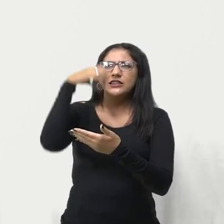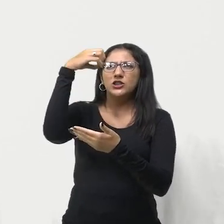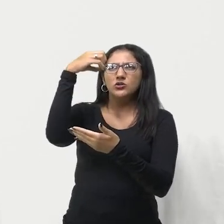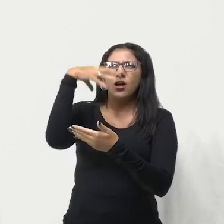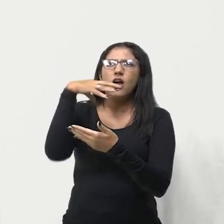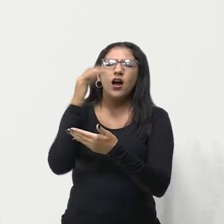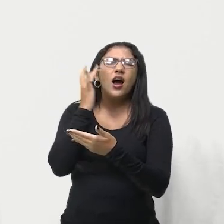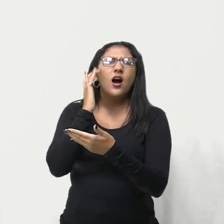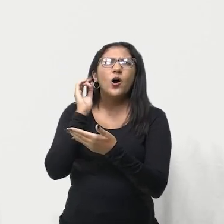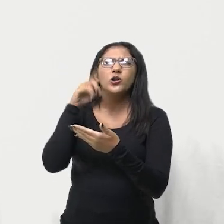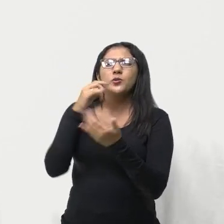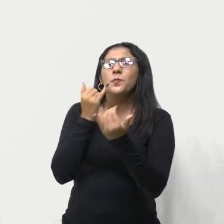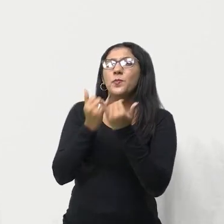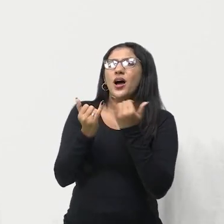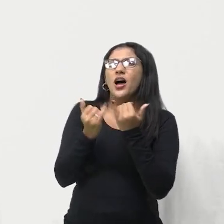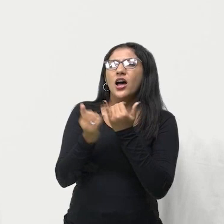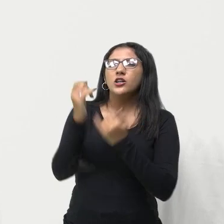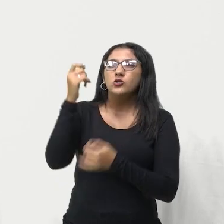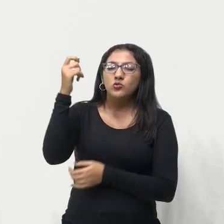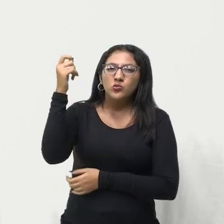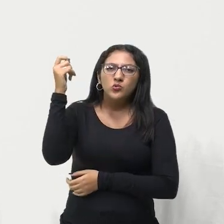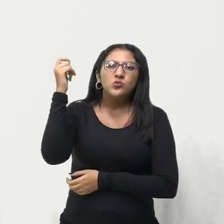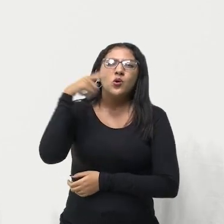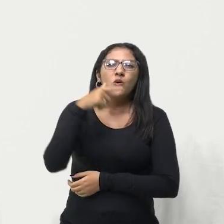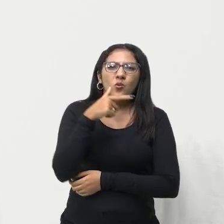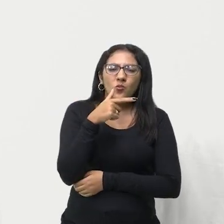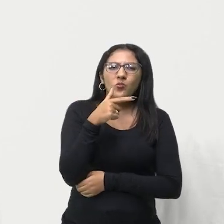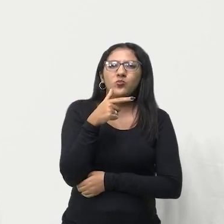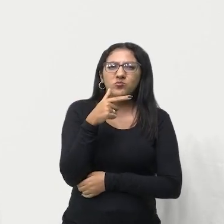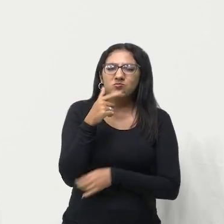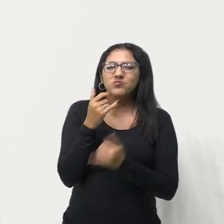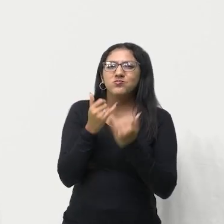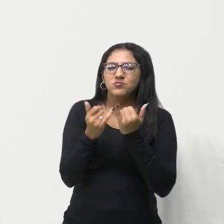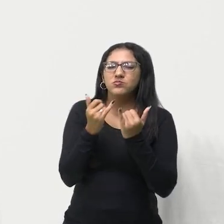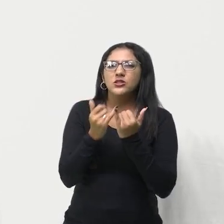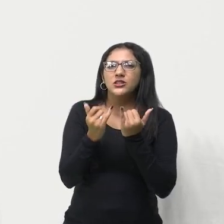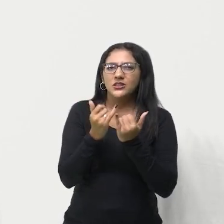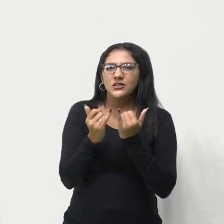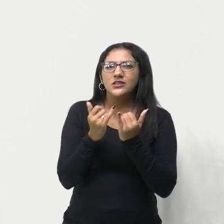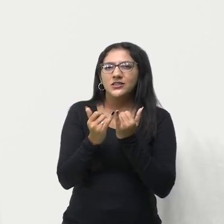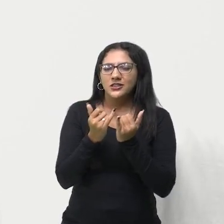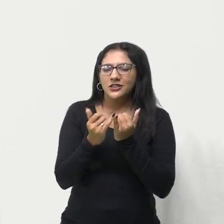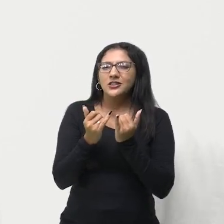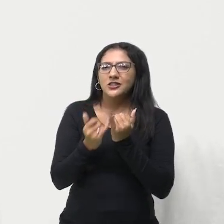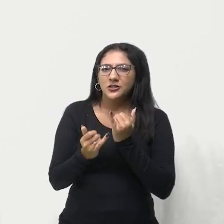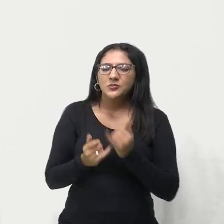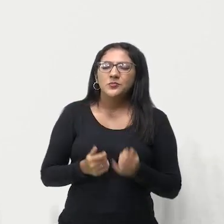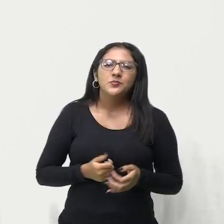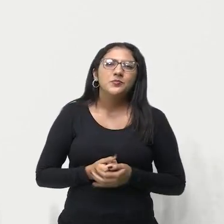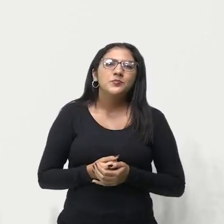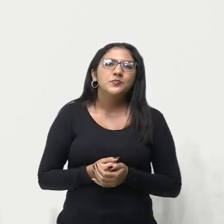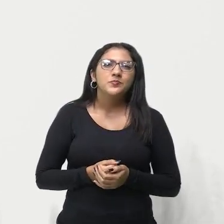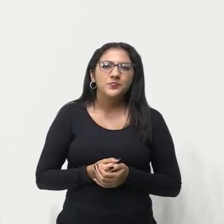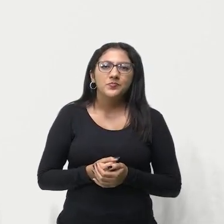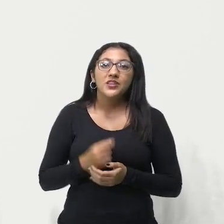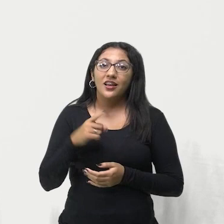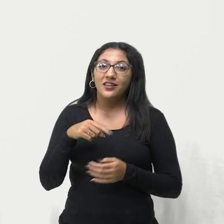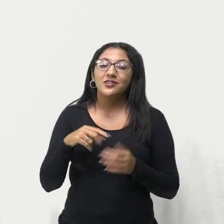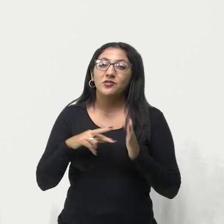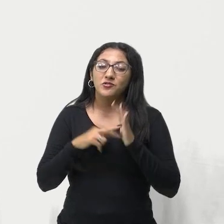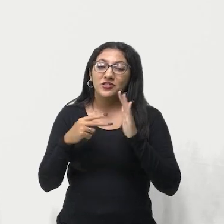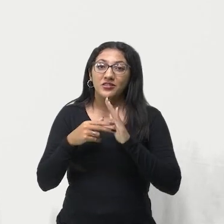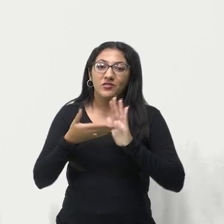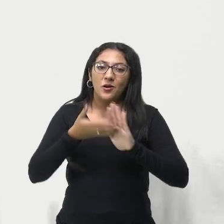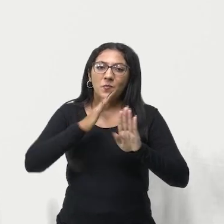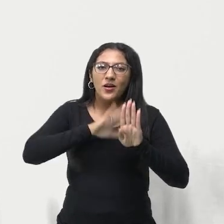esquenta, porque a lâmpada ilumina. Então, por isso que ela está ali aproximando e colocando juntos ali a lâmpada e o sol.